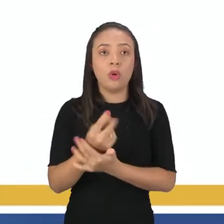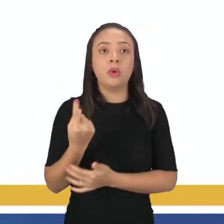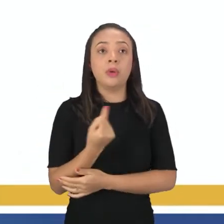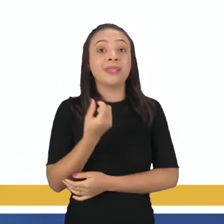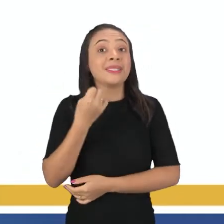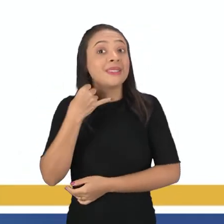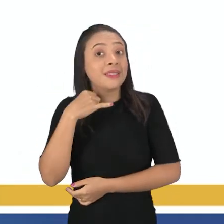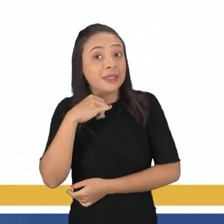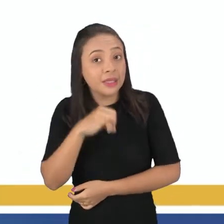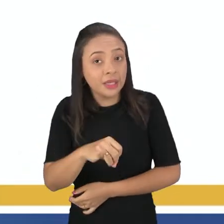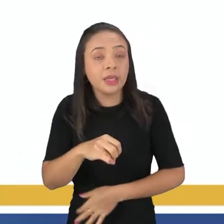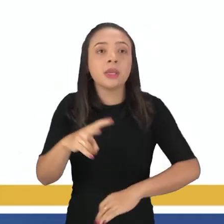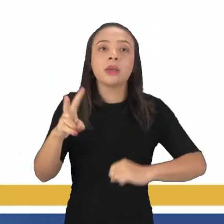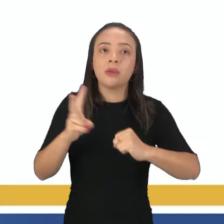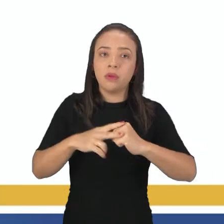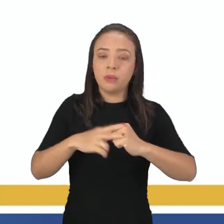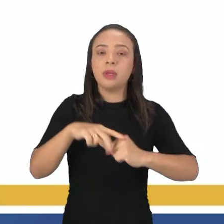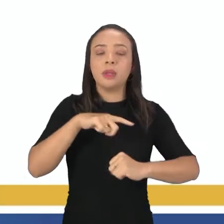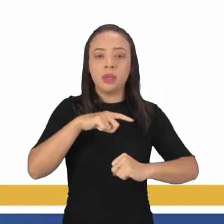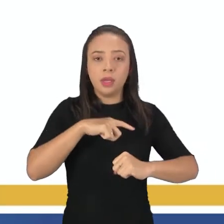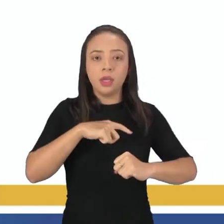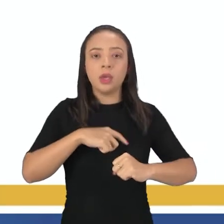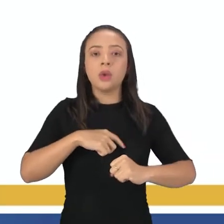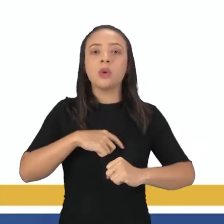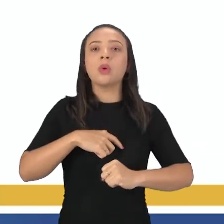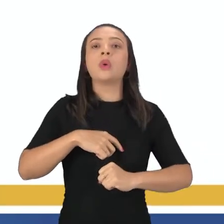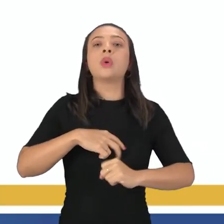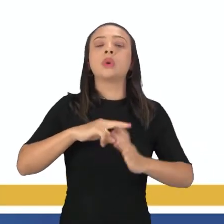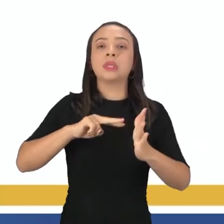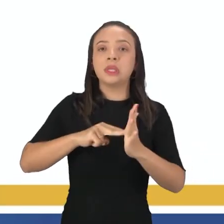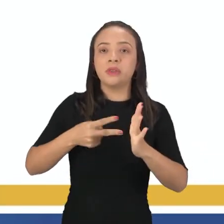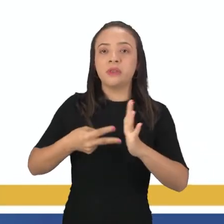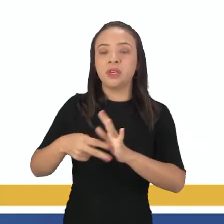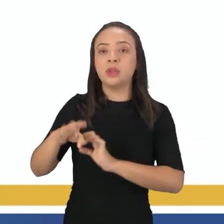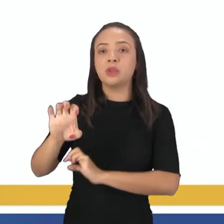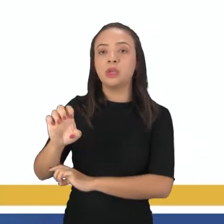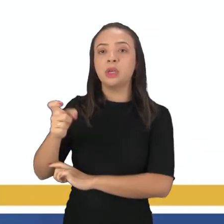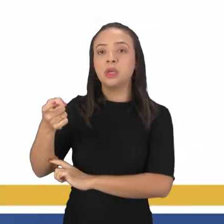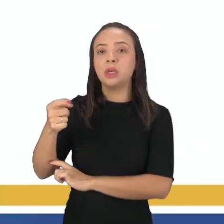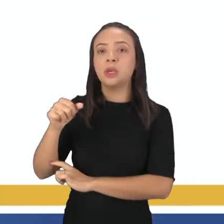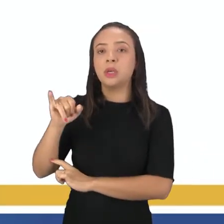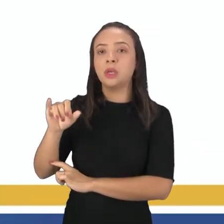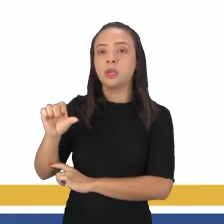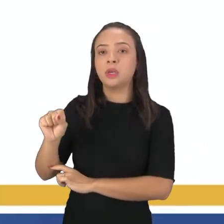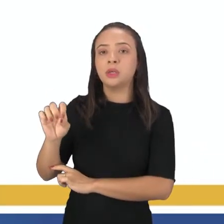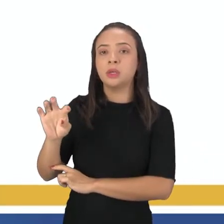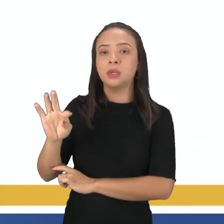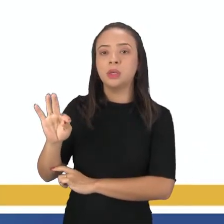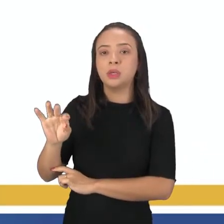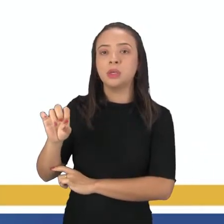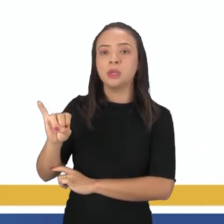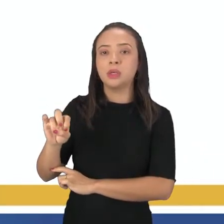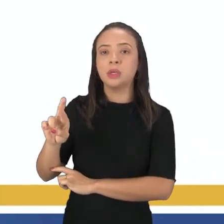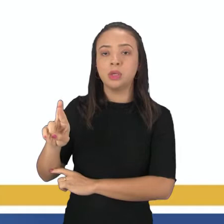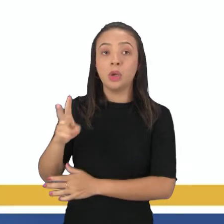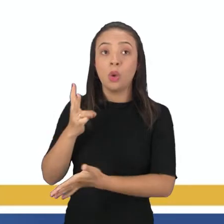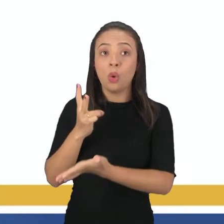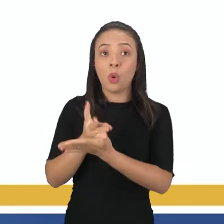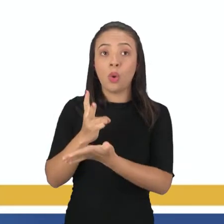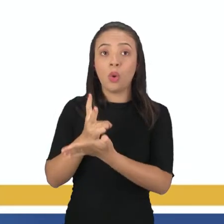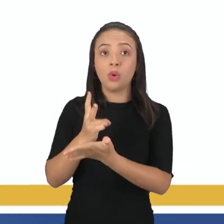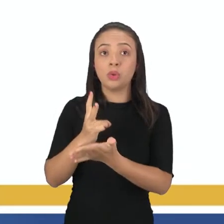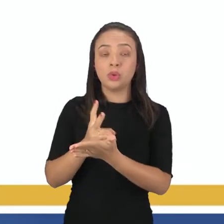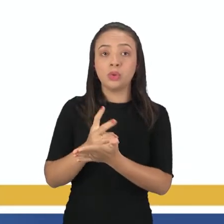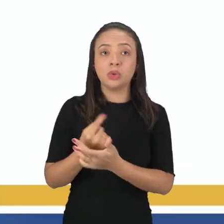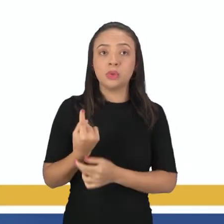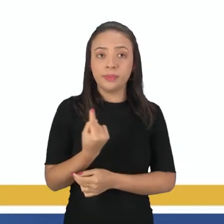Somente quando o verbo haver estiver no sentido de existir, ele permanece